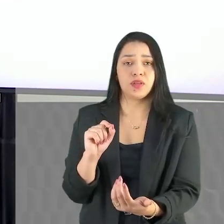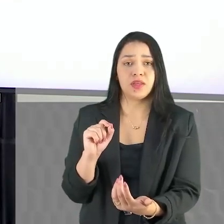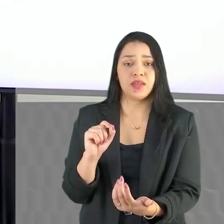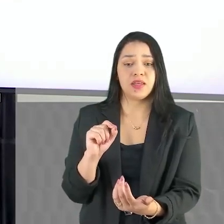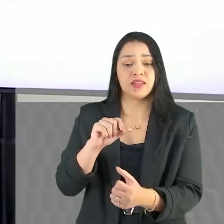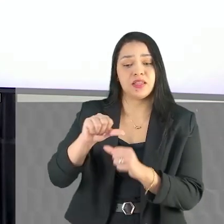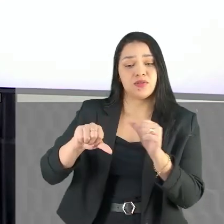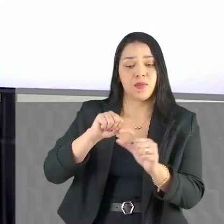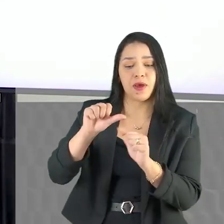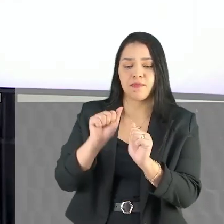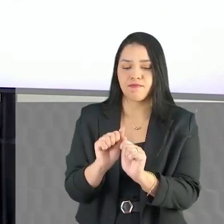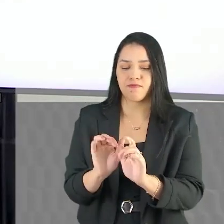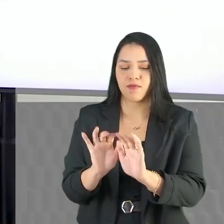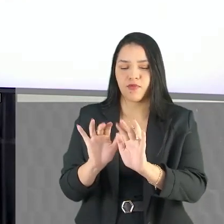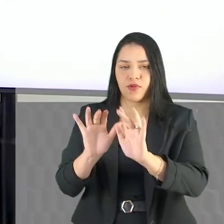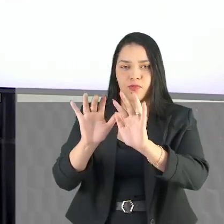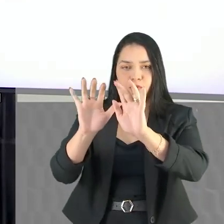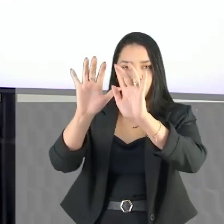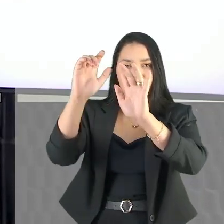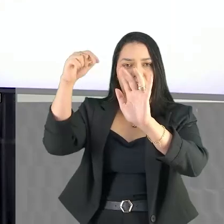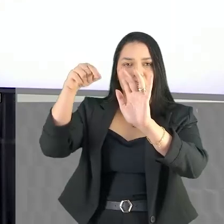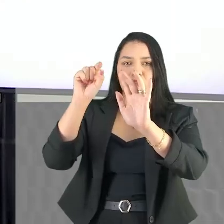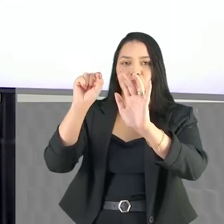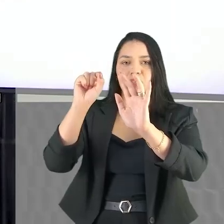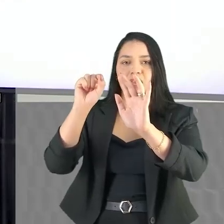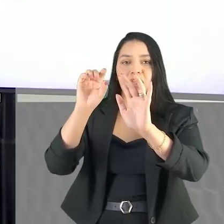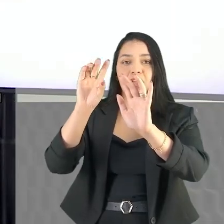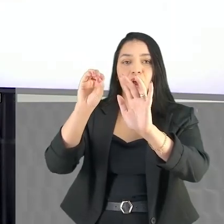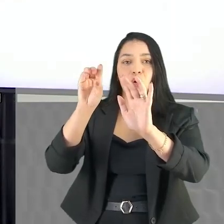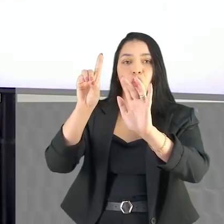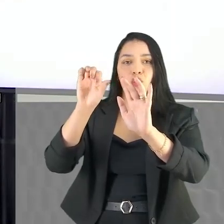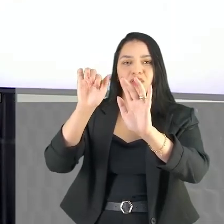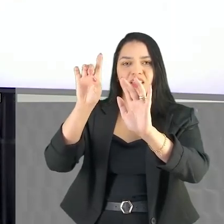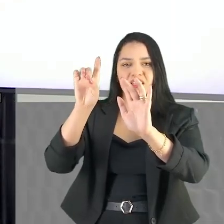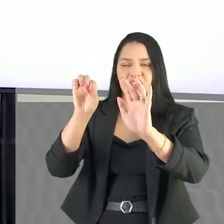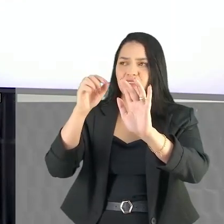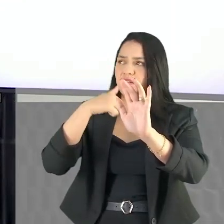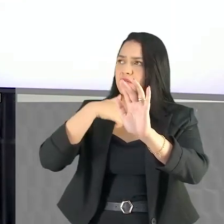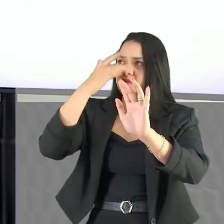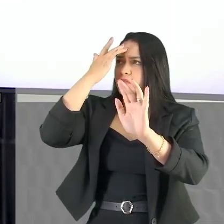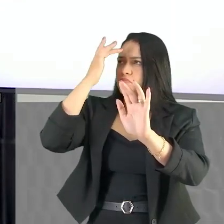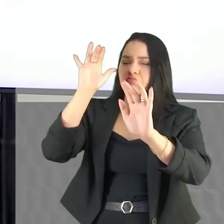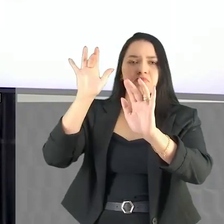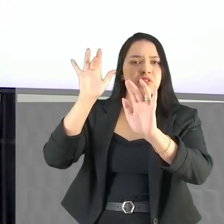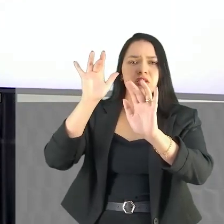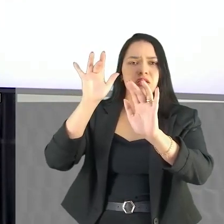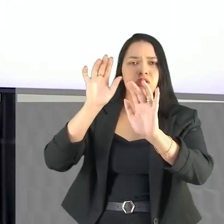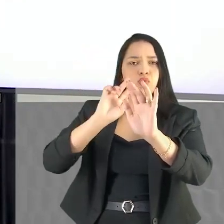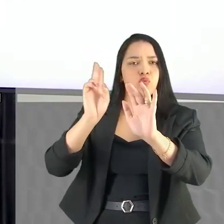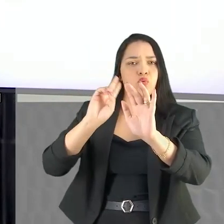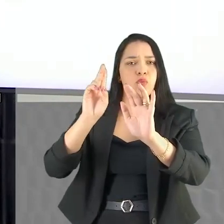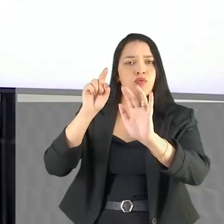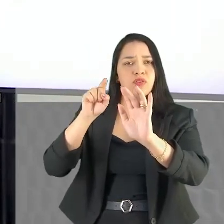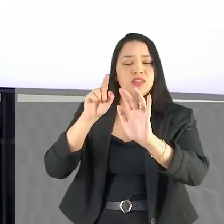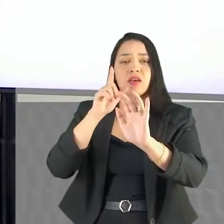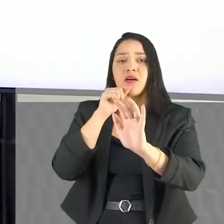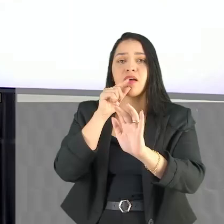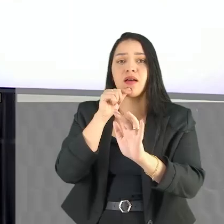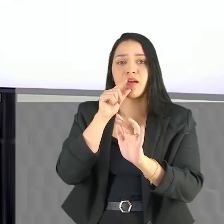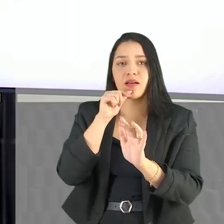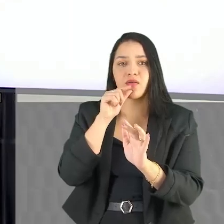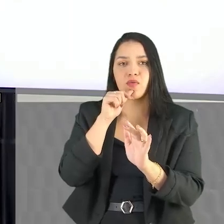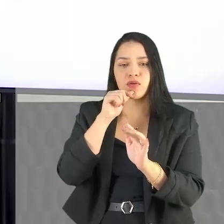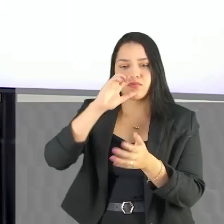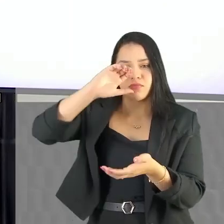virar vapor, aí esse vapor é condensado. Eu não sei o que é uma condensação. Quando tu tira uma garrafa de água